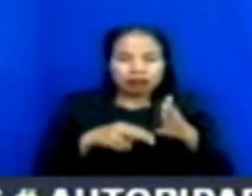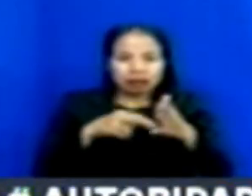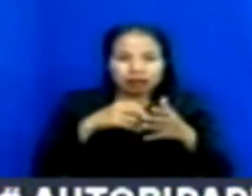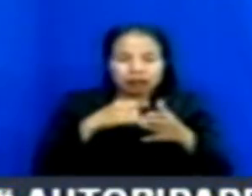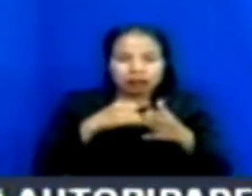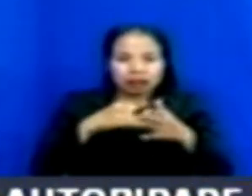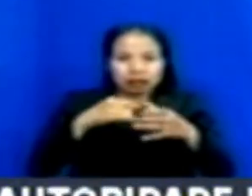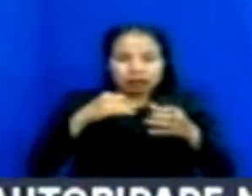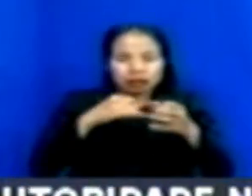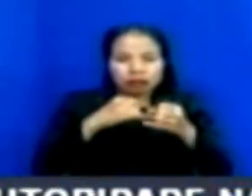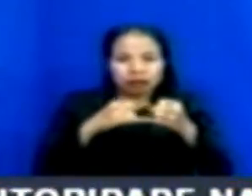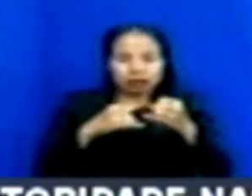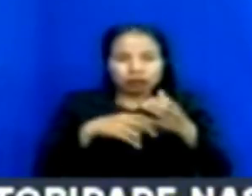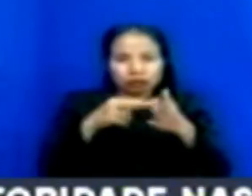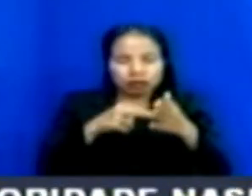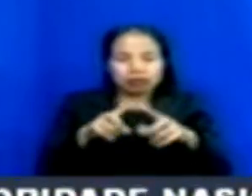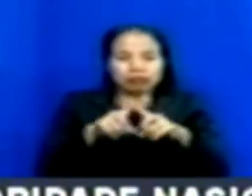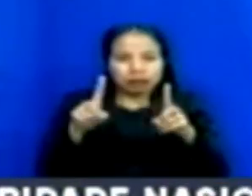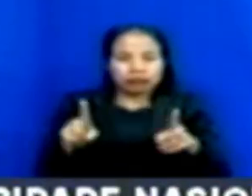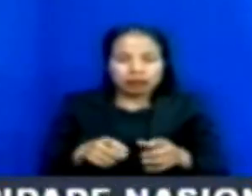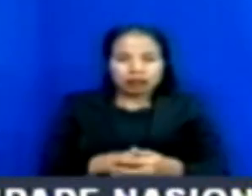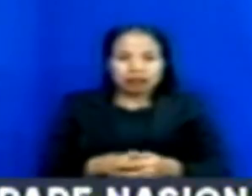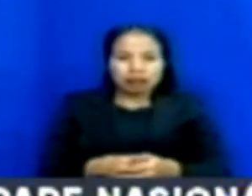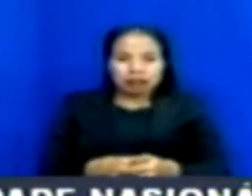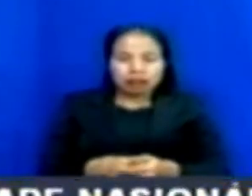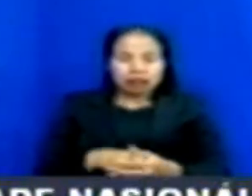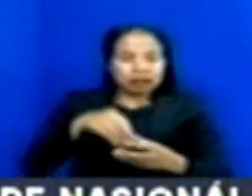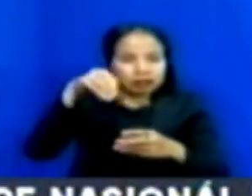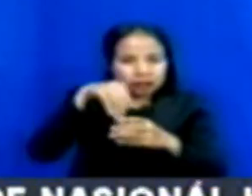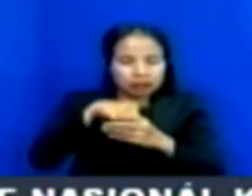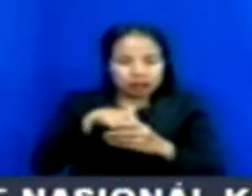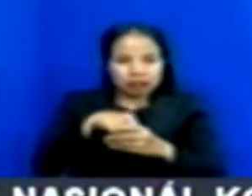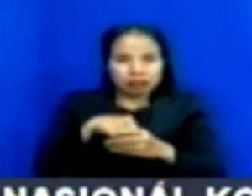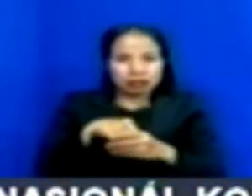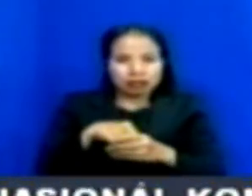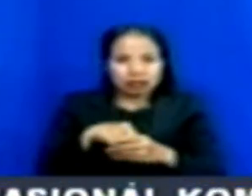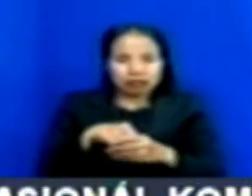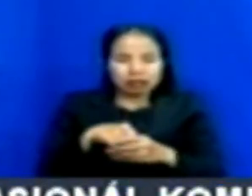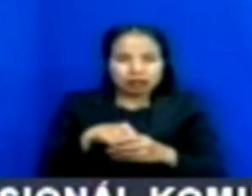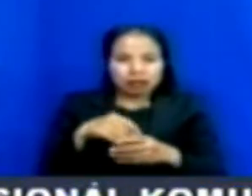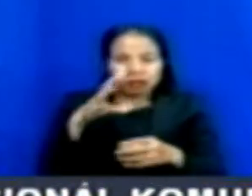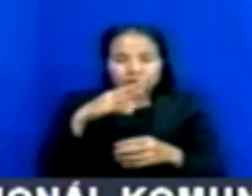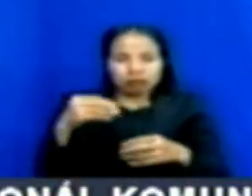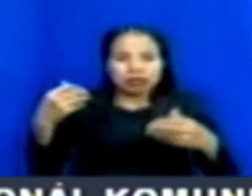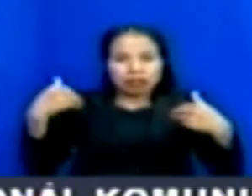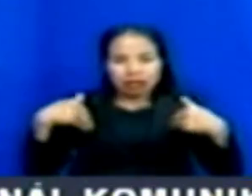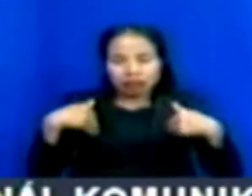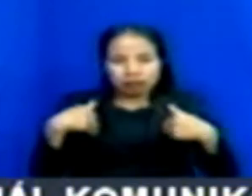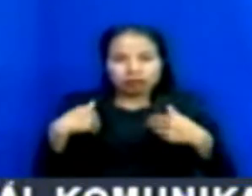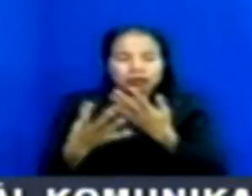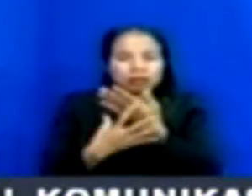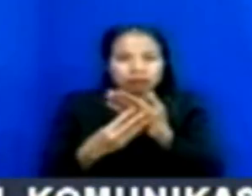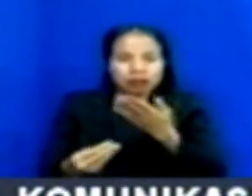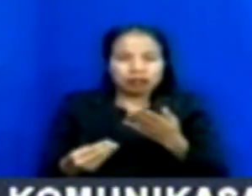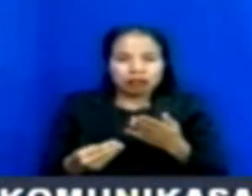mesmo diferente. Então nia se acumula face scanner, nomos ia mos fingerprint, ia